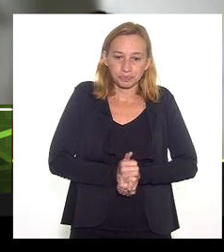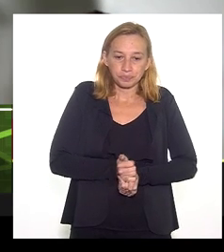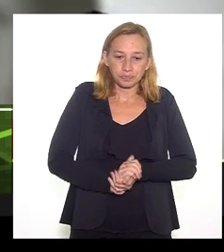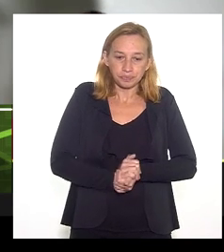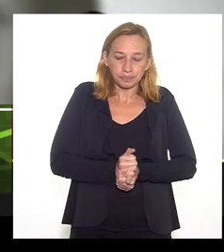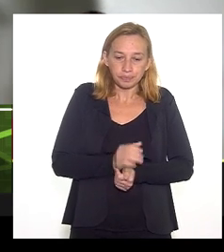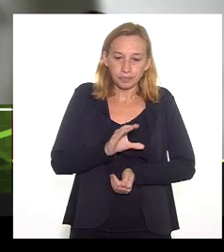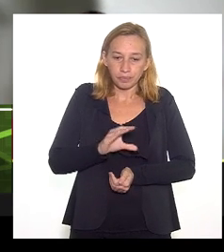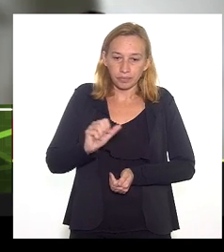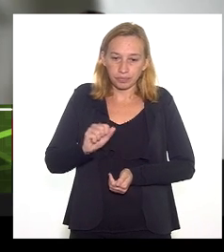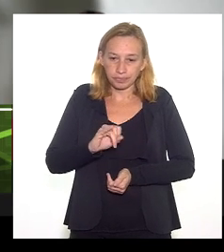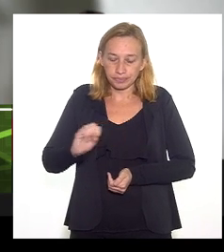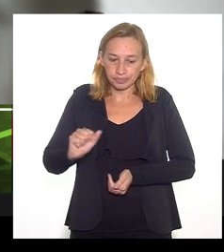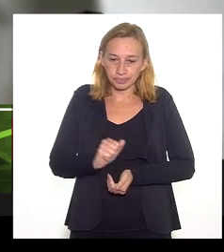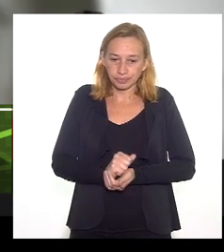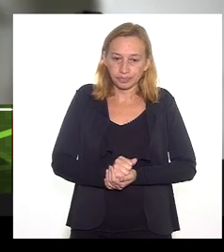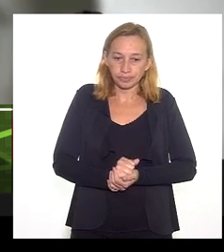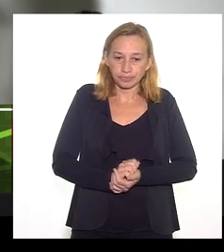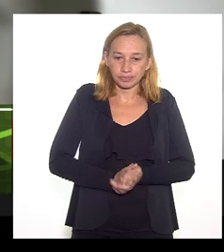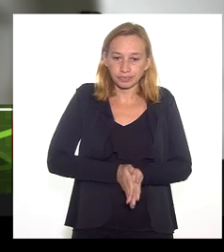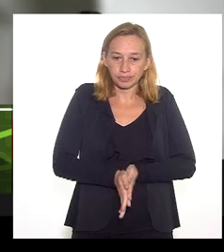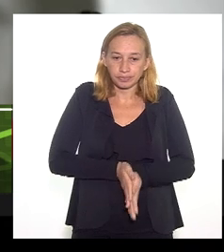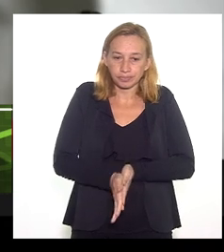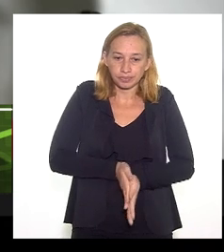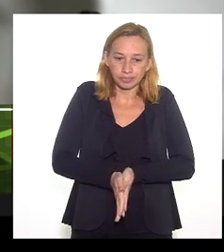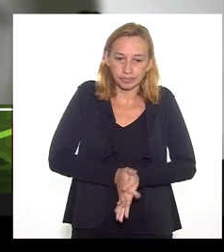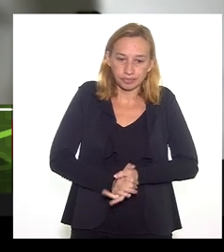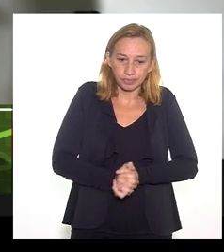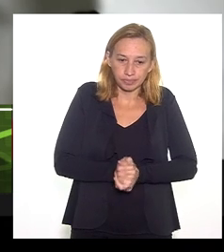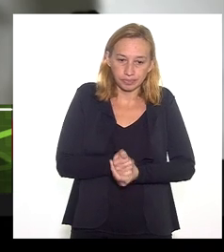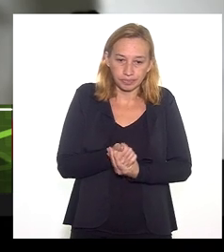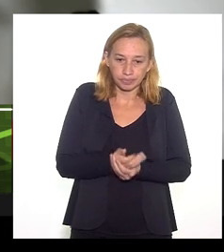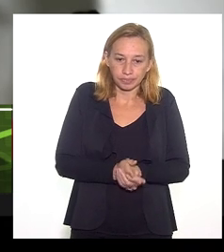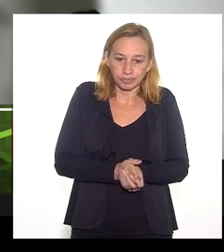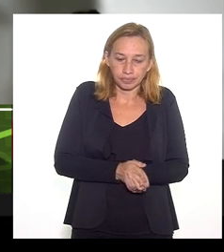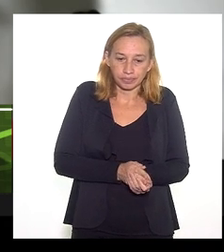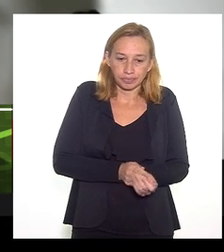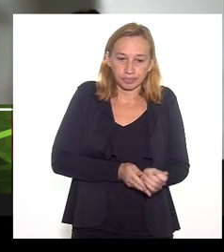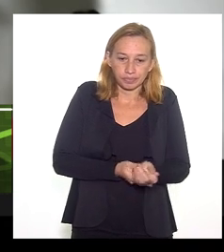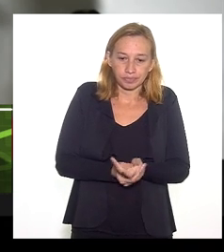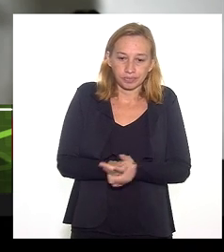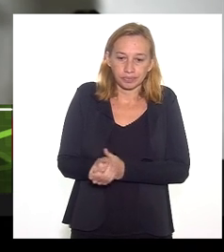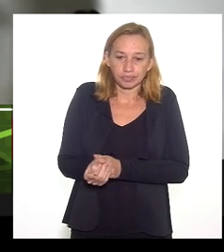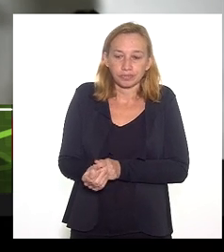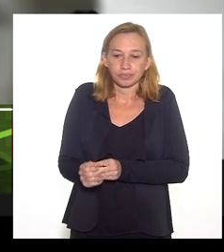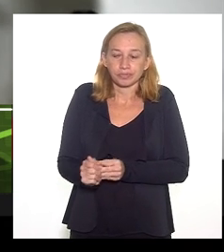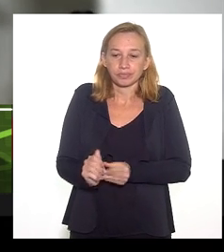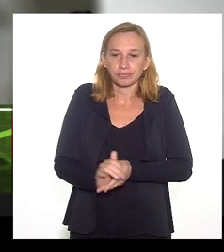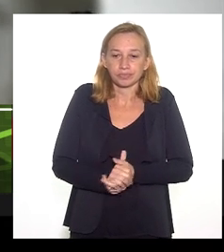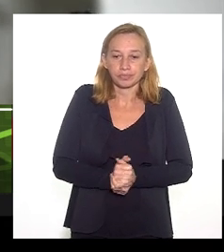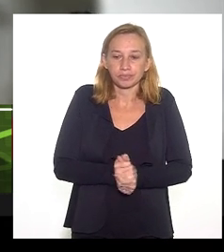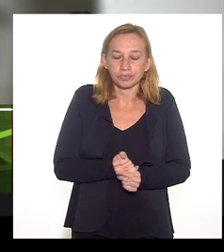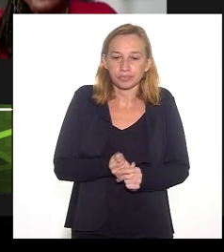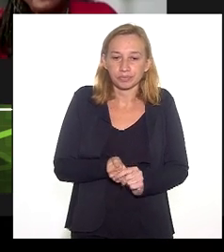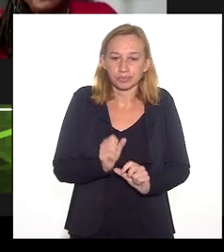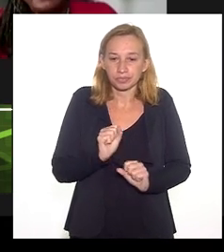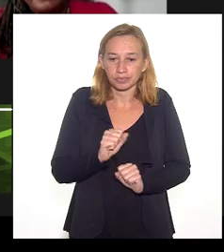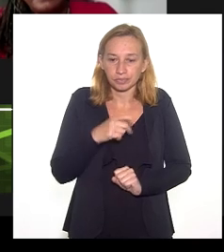Cássia obrigado Regina Cássia Gonçalves tem a palavra complementando a manifestação do Cinto Perdi